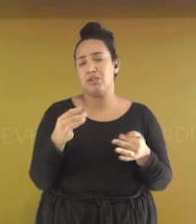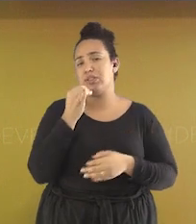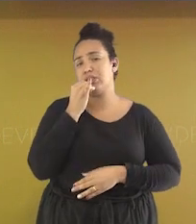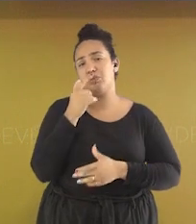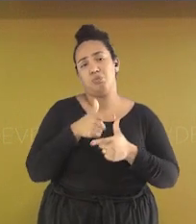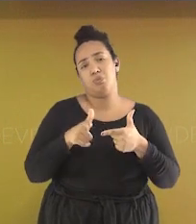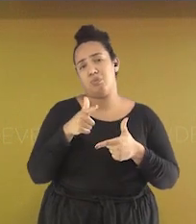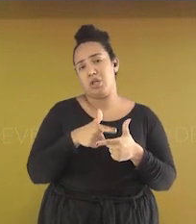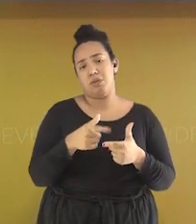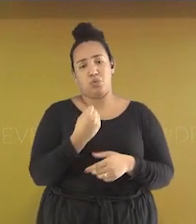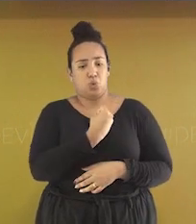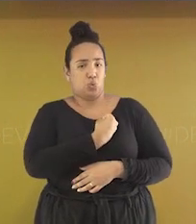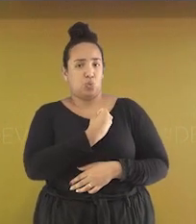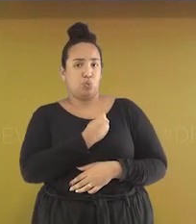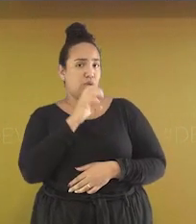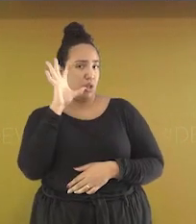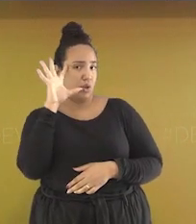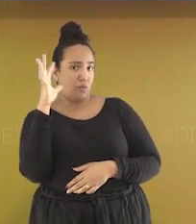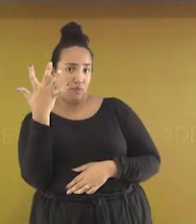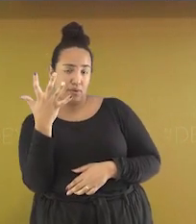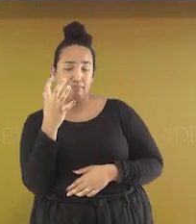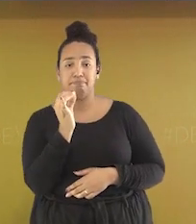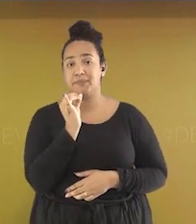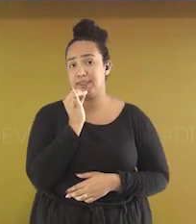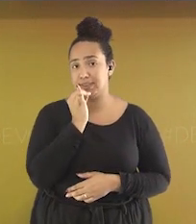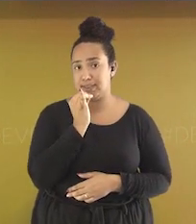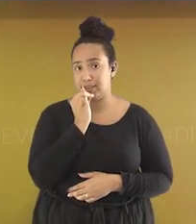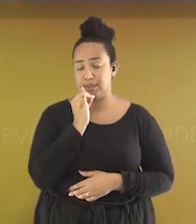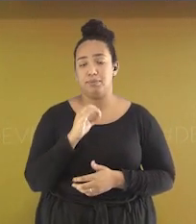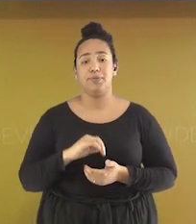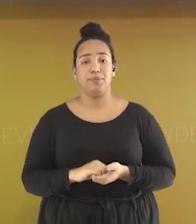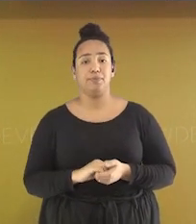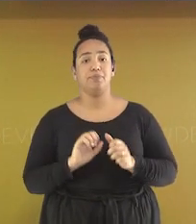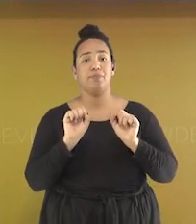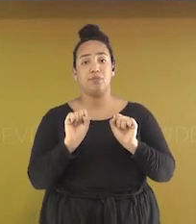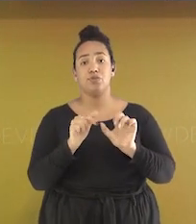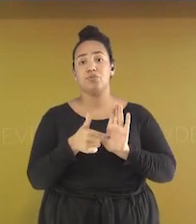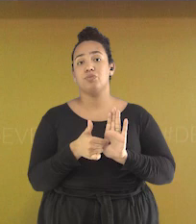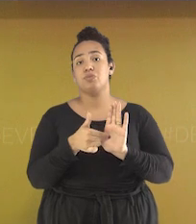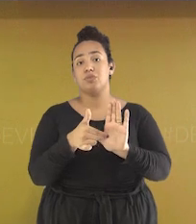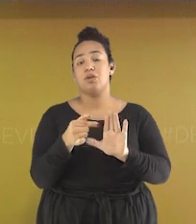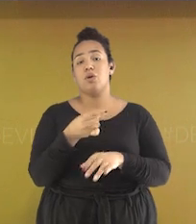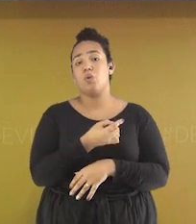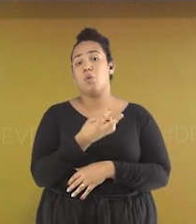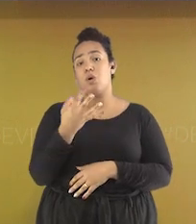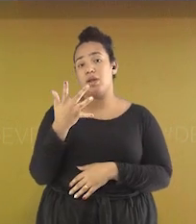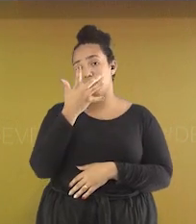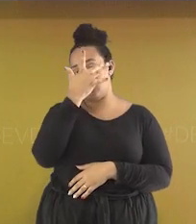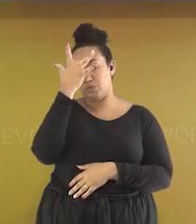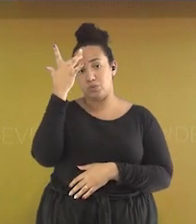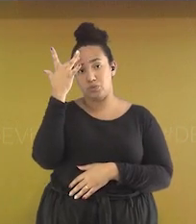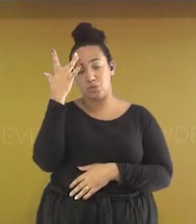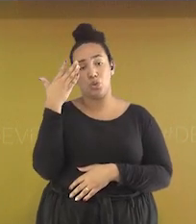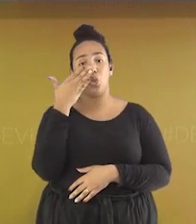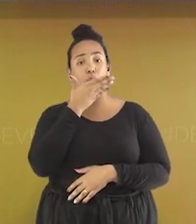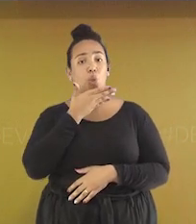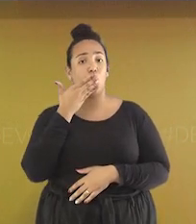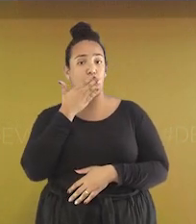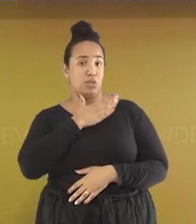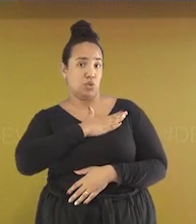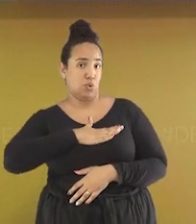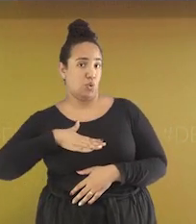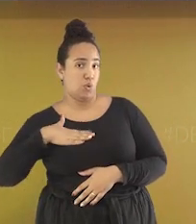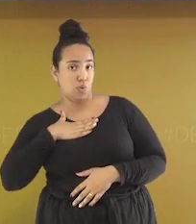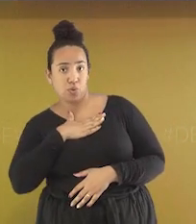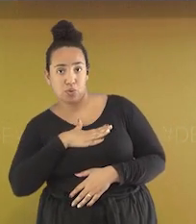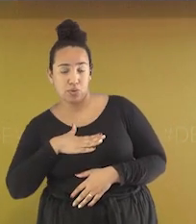uma situação envolvendo números. Por exemplo, podem demonstrar a quantidade de pessoas que gostam de um determinado